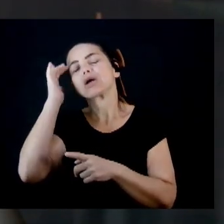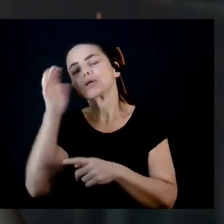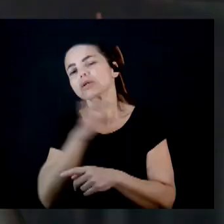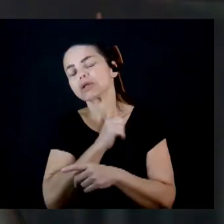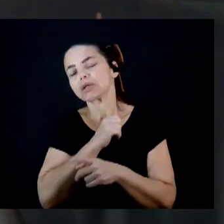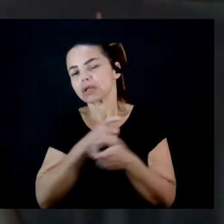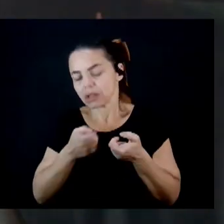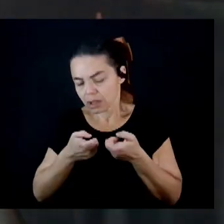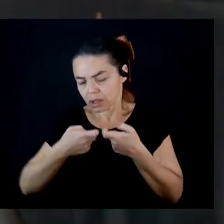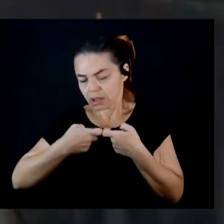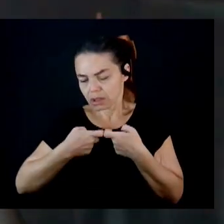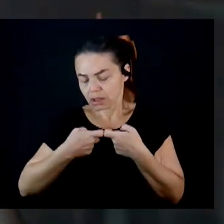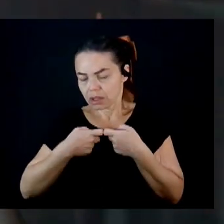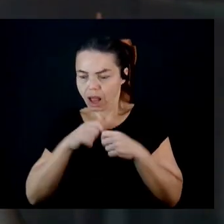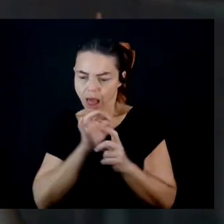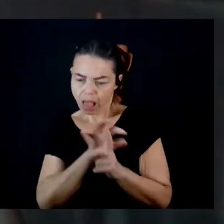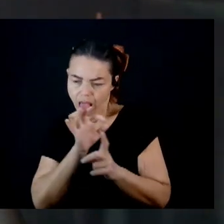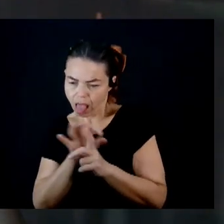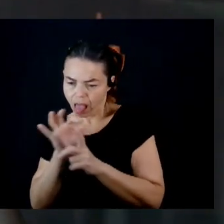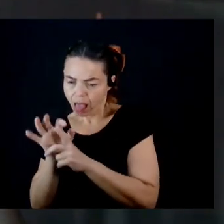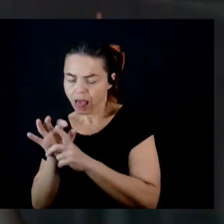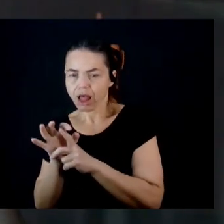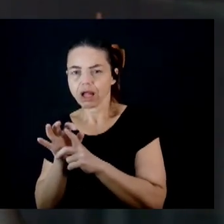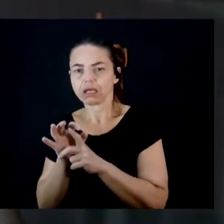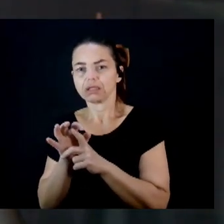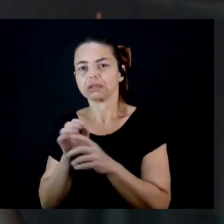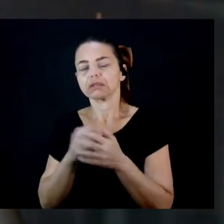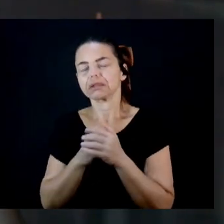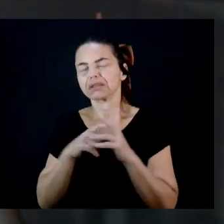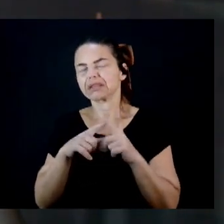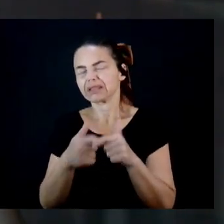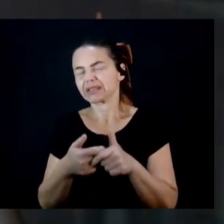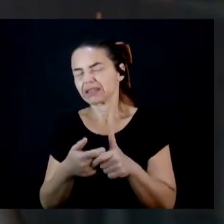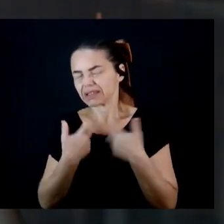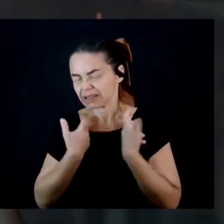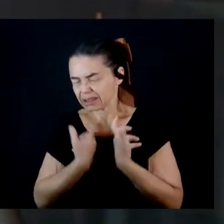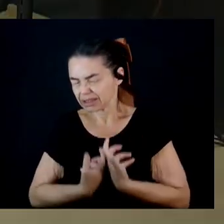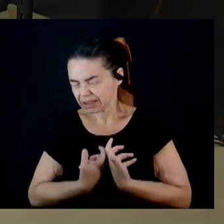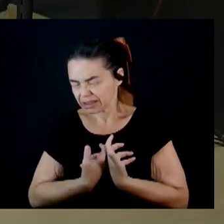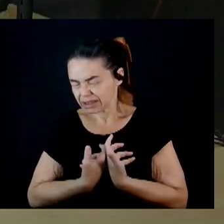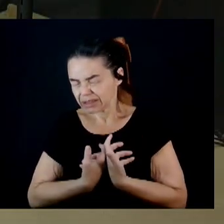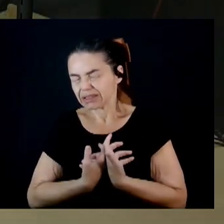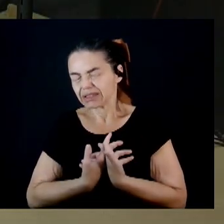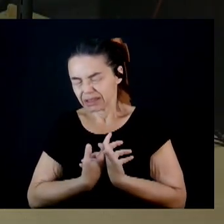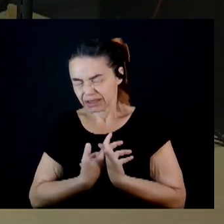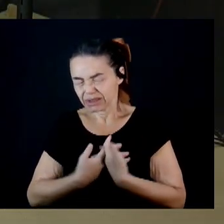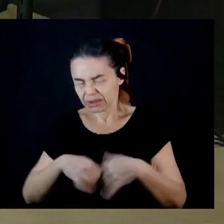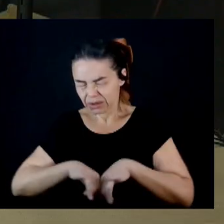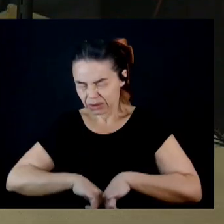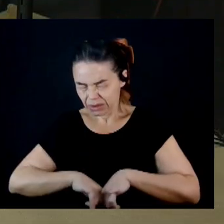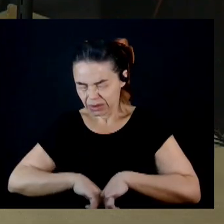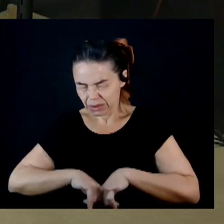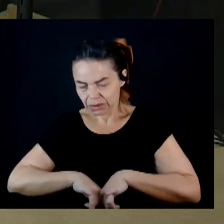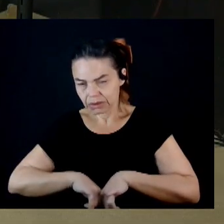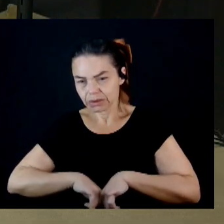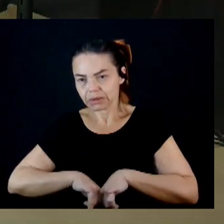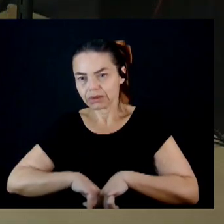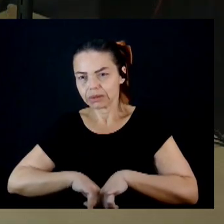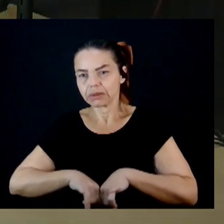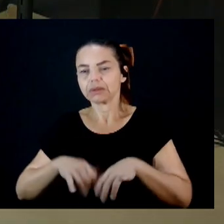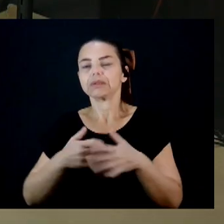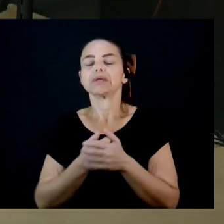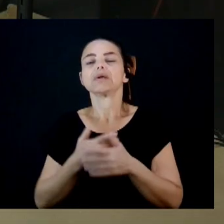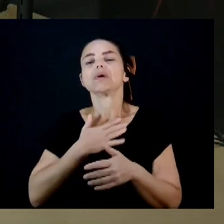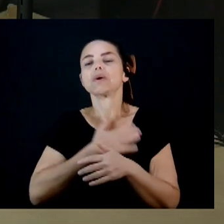vai influenciar diretamente na outra. Aí você fala, pô, tô cansada, gosto muito do meu marido, amo meu marido,